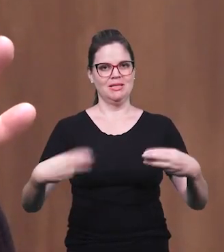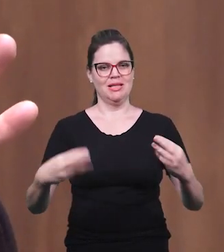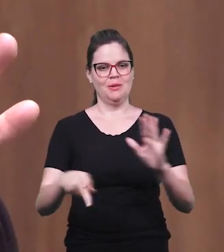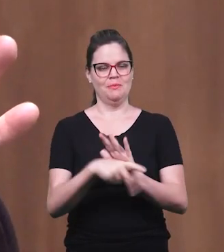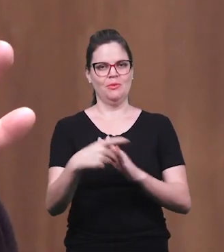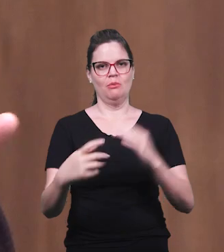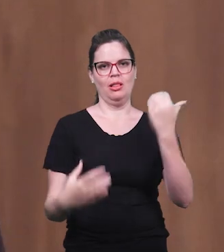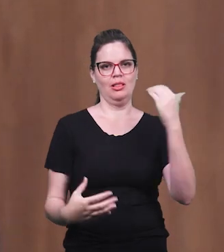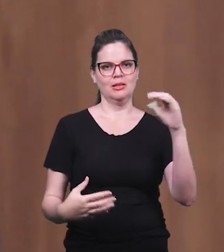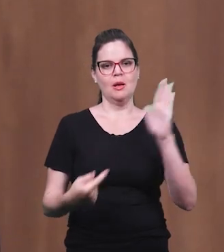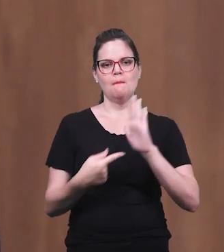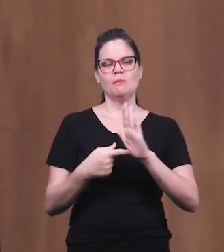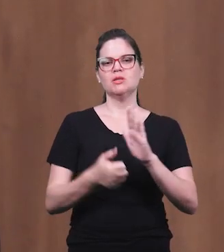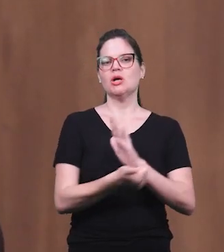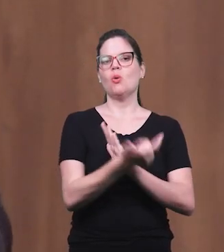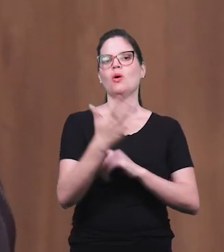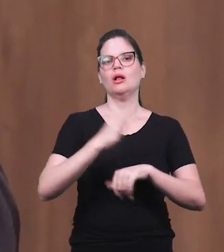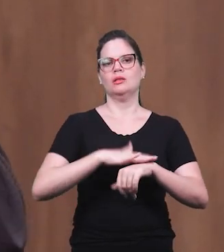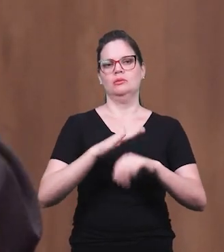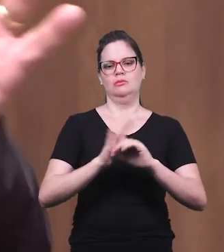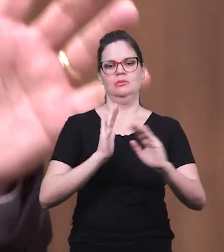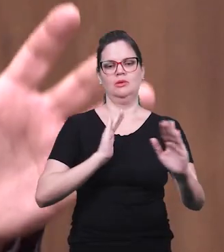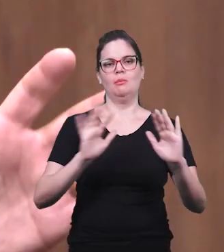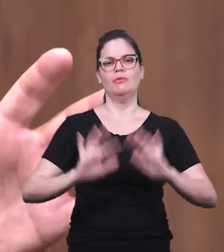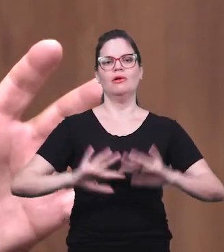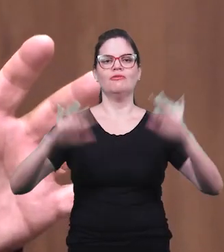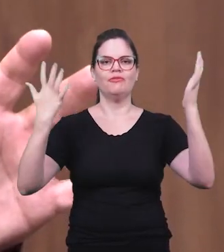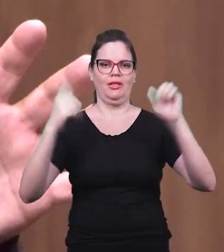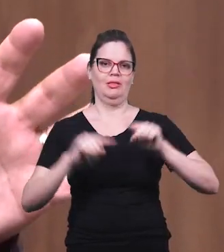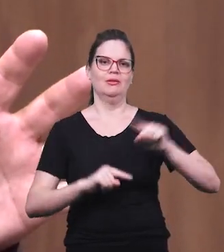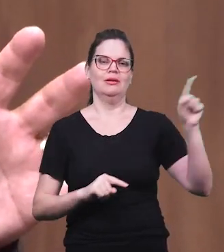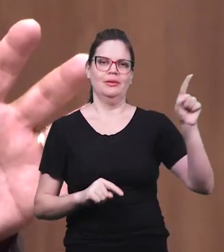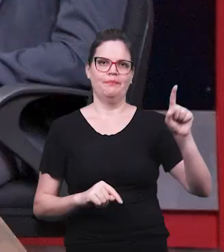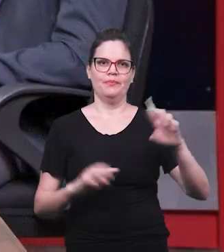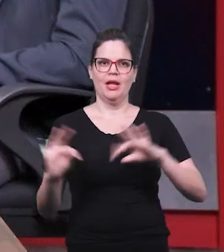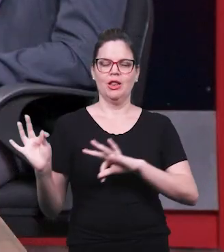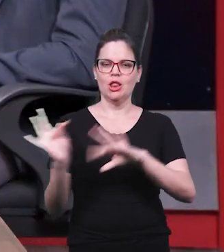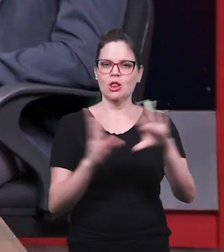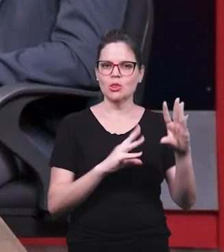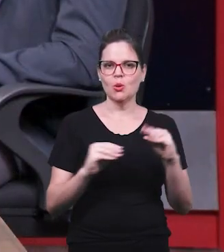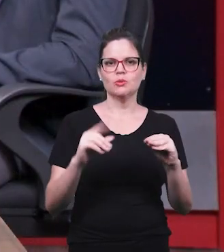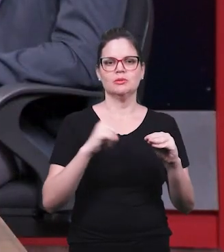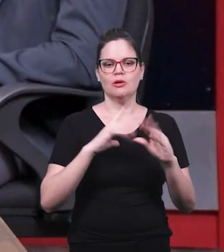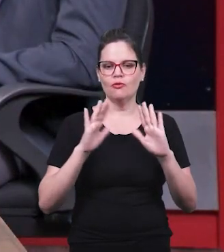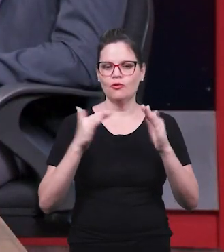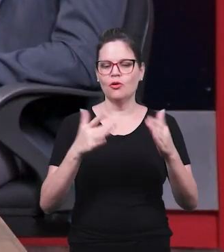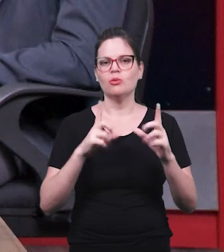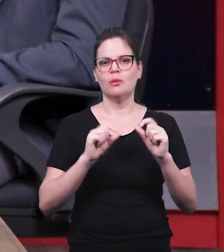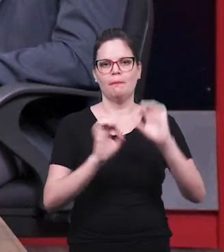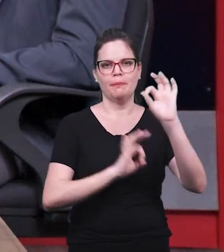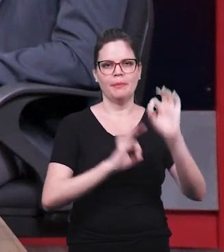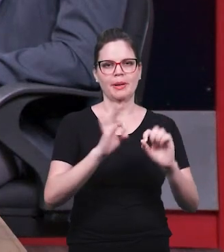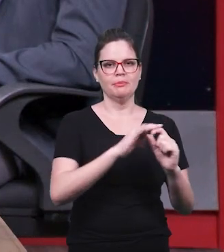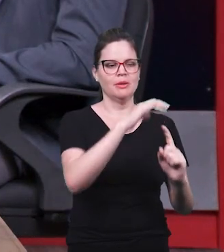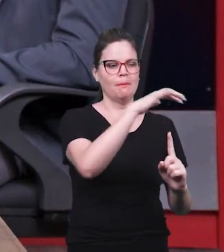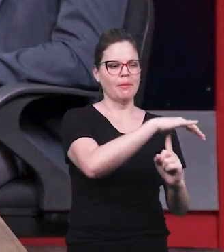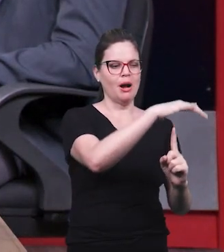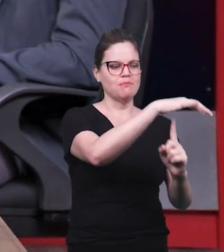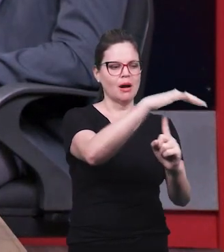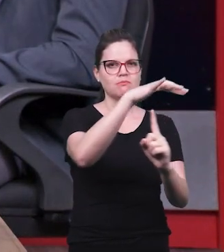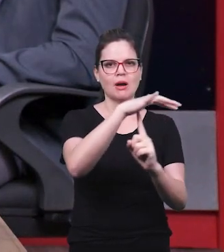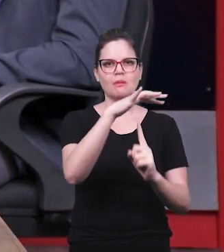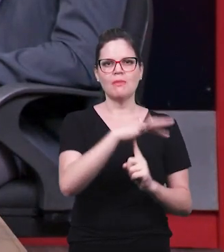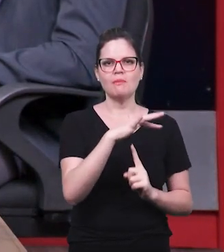né, e então todo mundo trabalha no sentido de montar os estandes